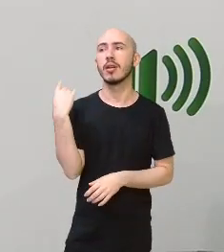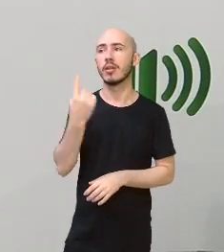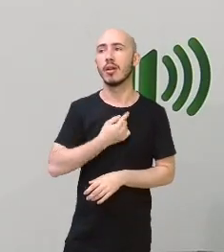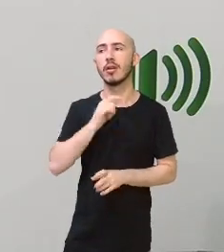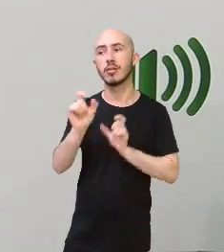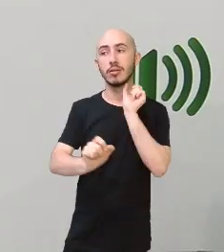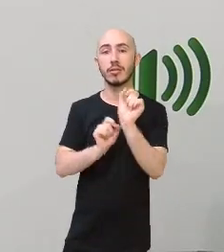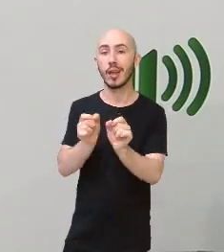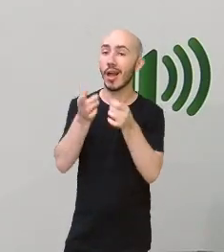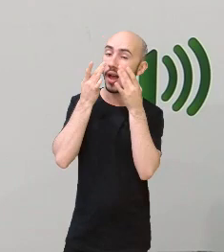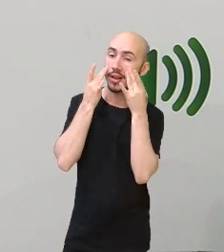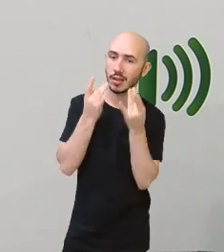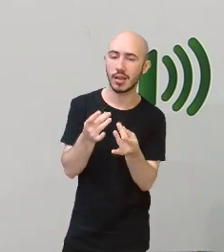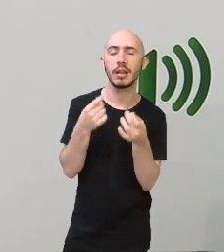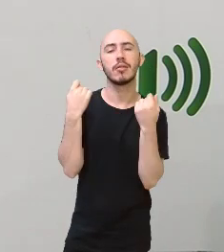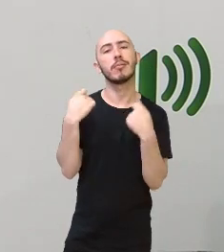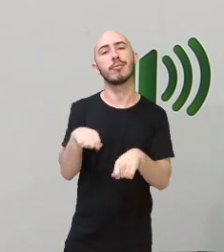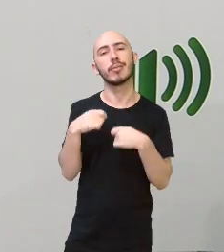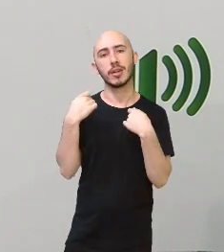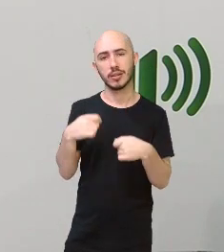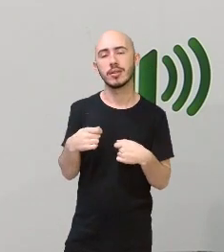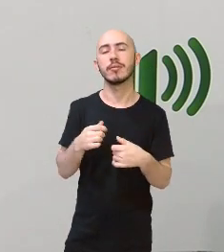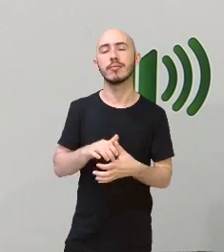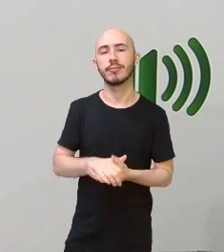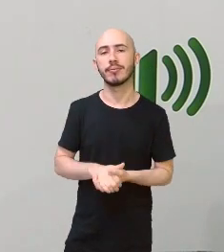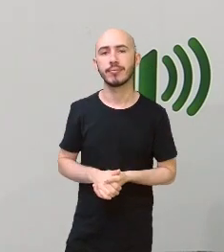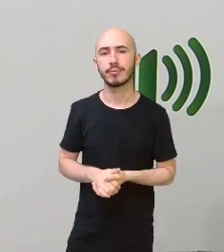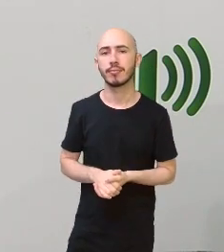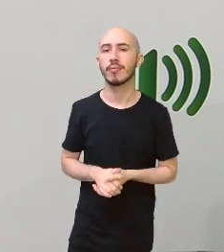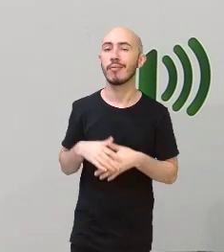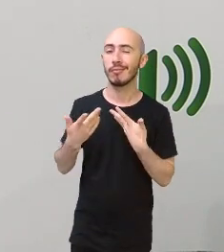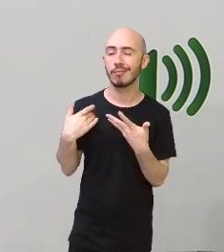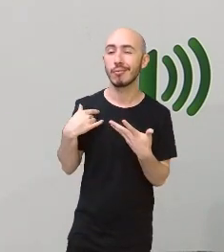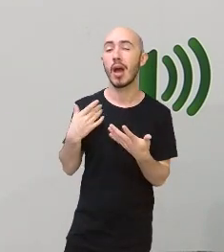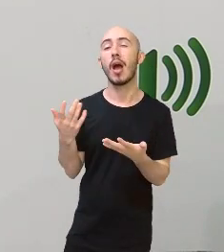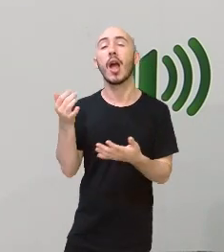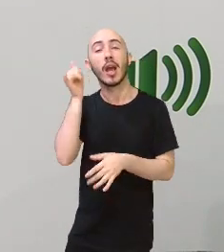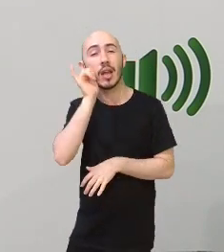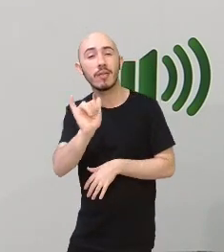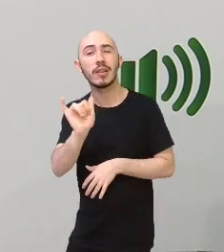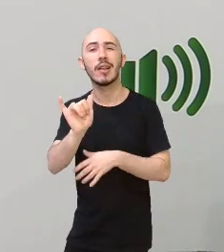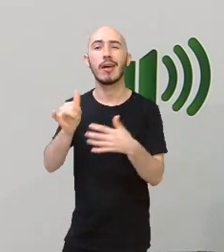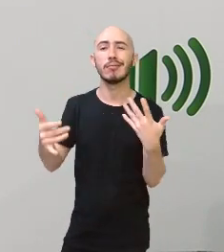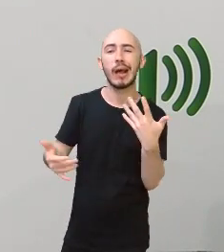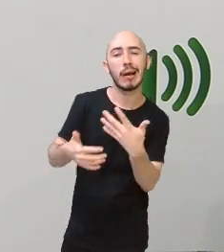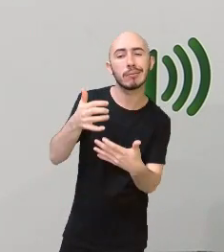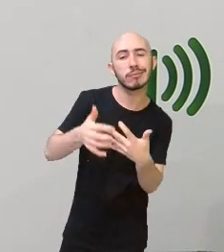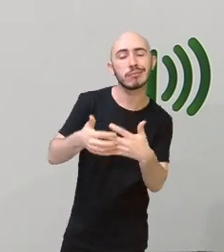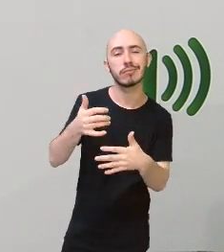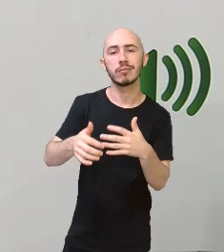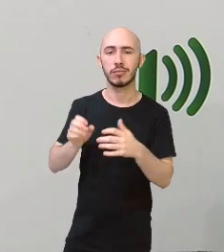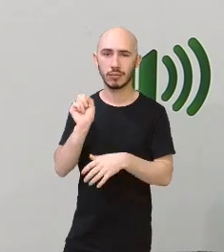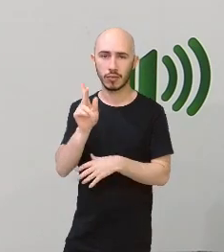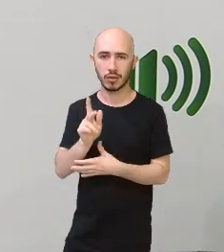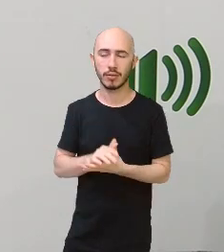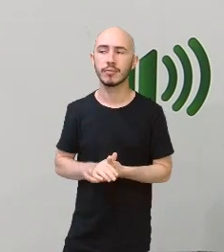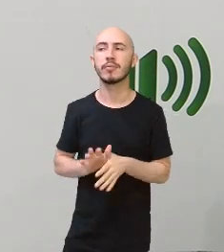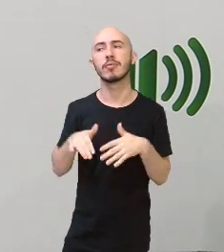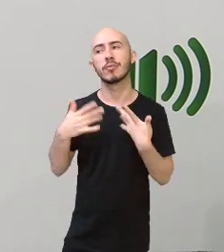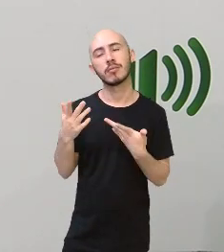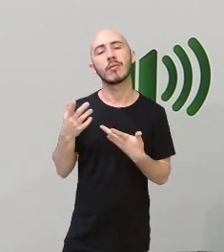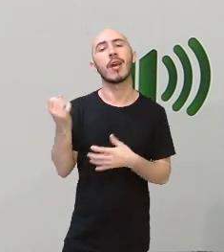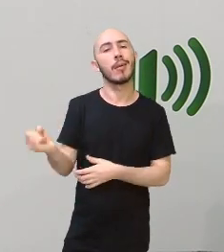esteja atento a esses detalhes, para não cometer deslizes grandes, tá certo? Isso